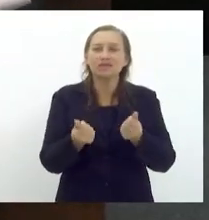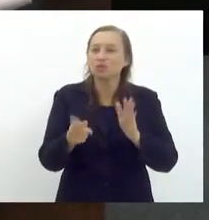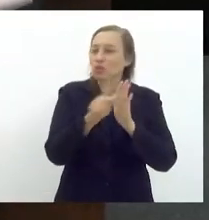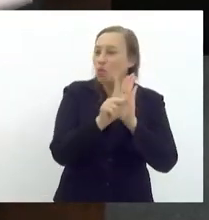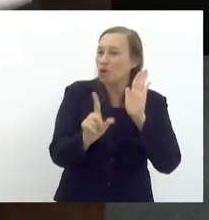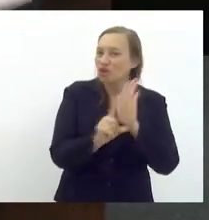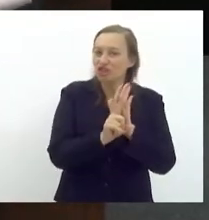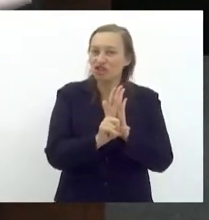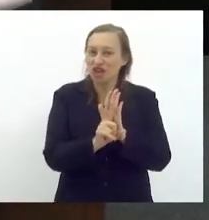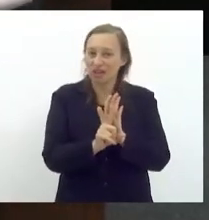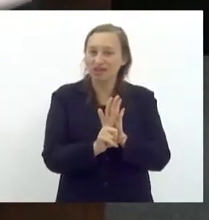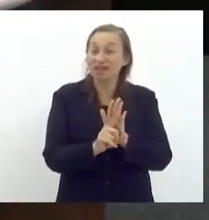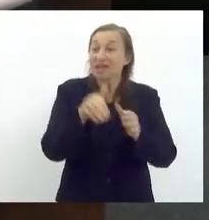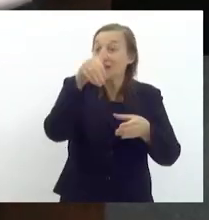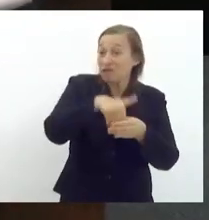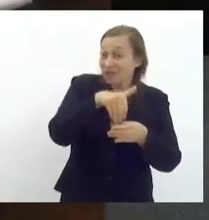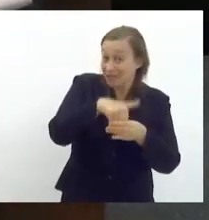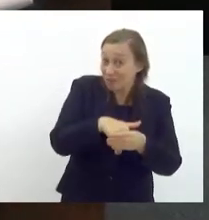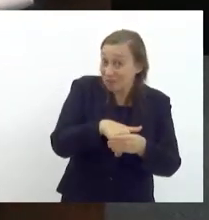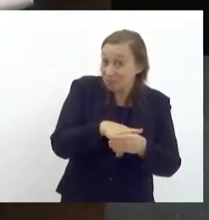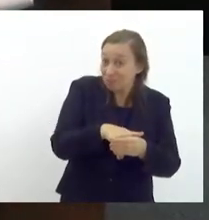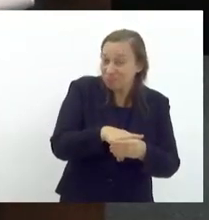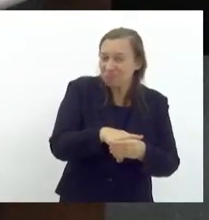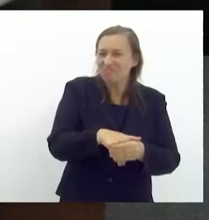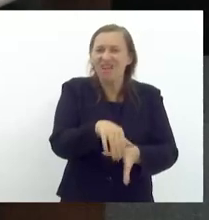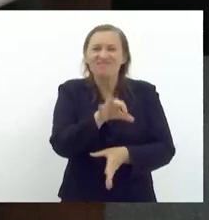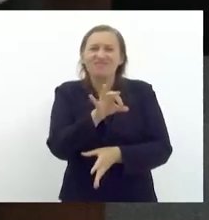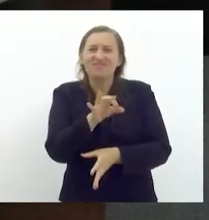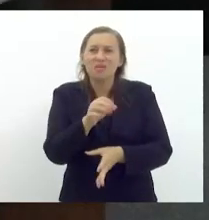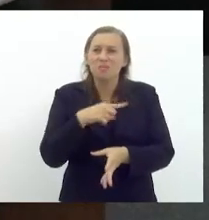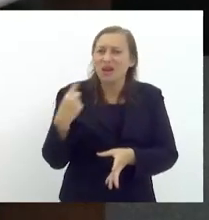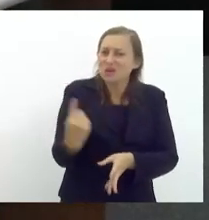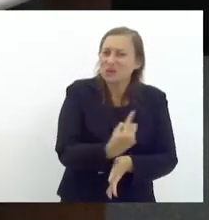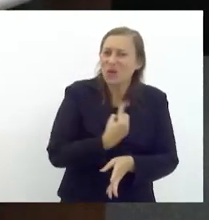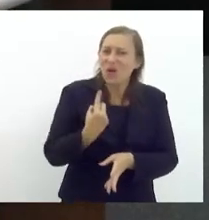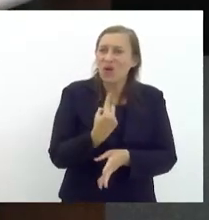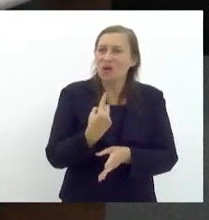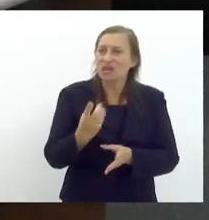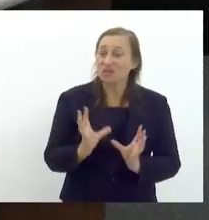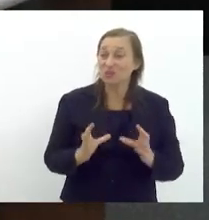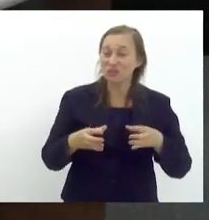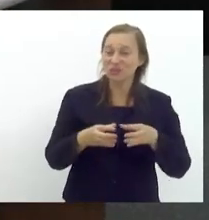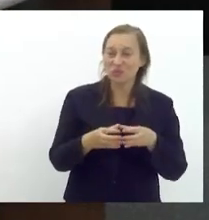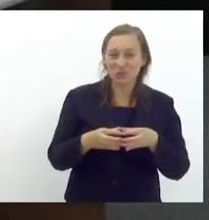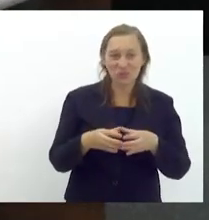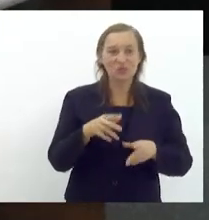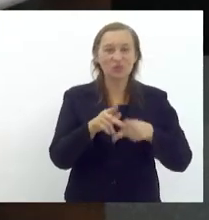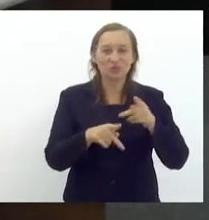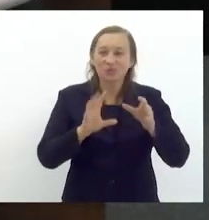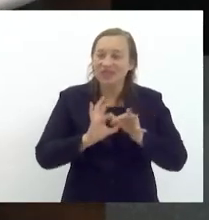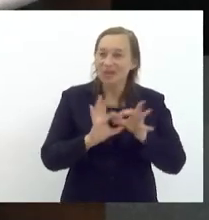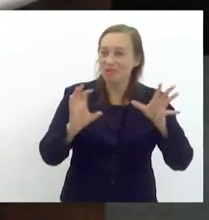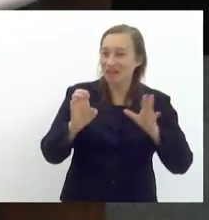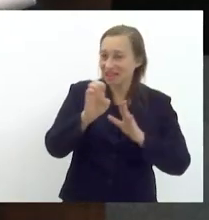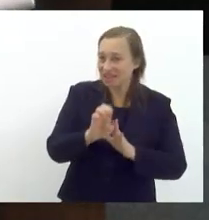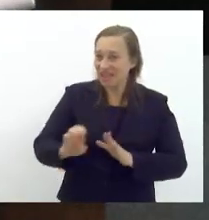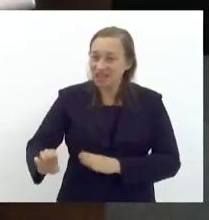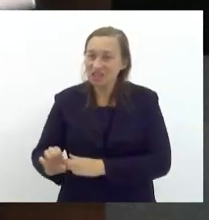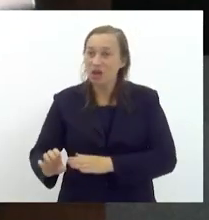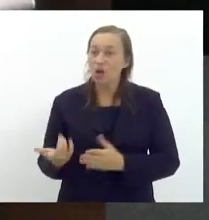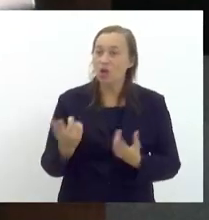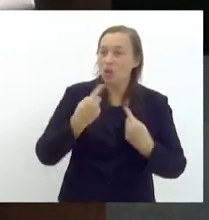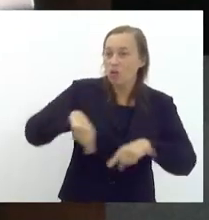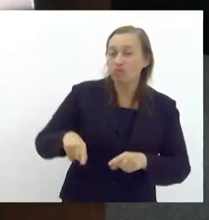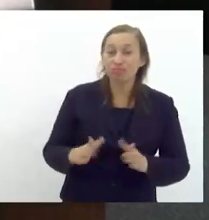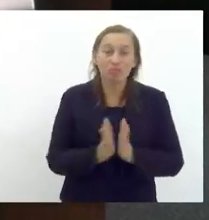projeto que horas está em votação É absolutamente para nós do campo Popular democrático à esquerda o combate à pobreza